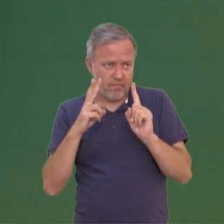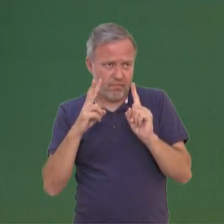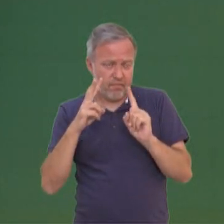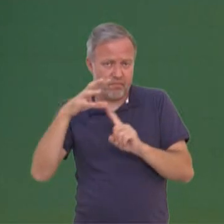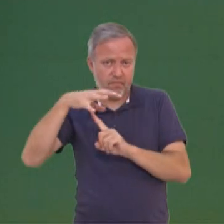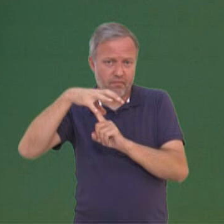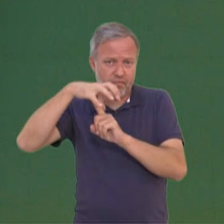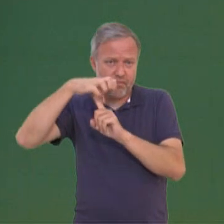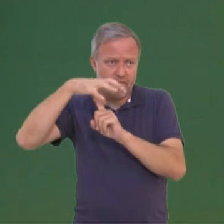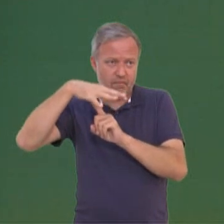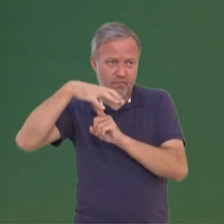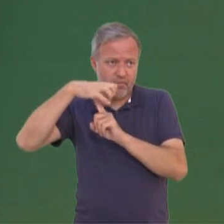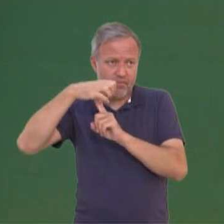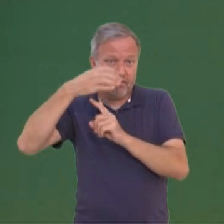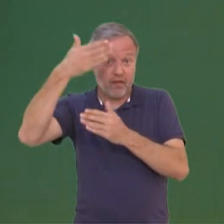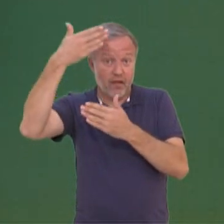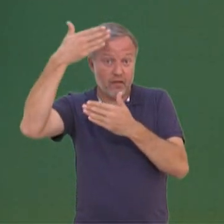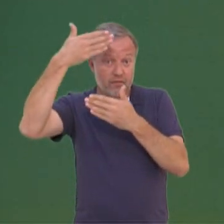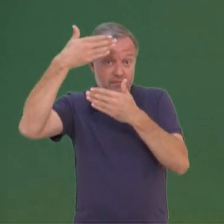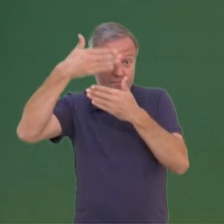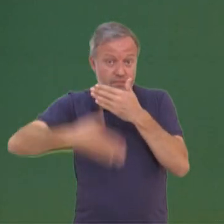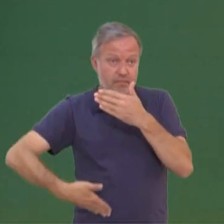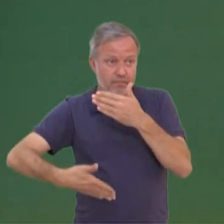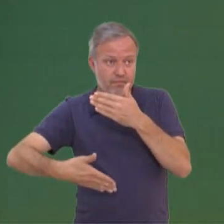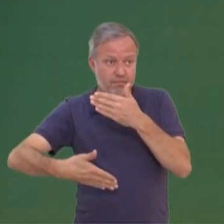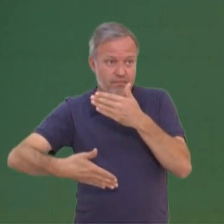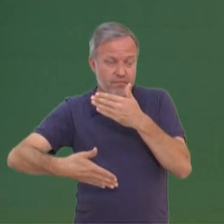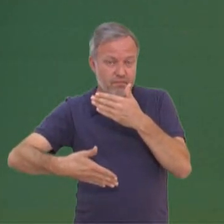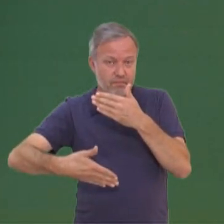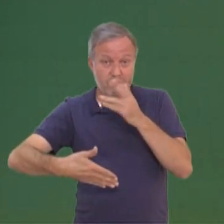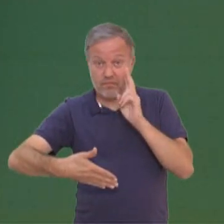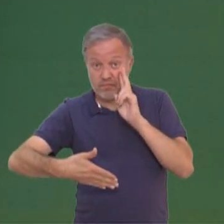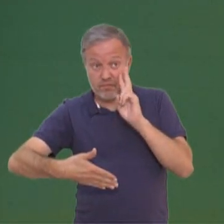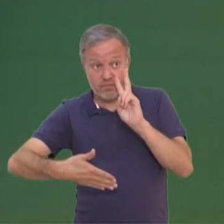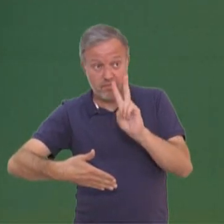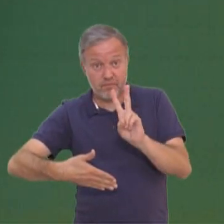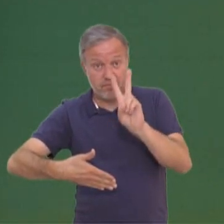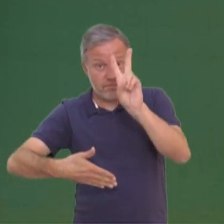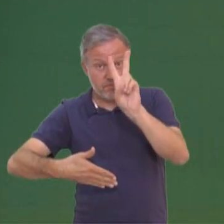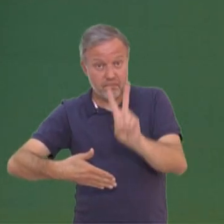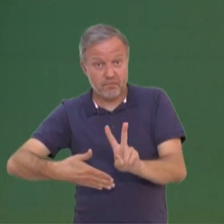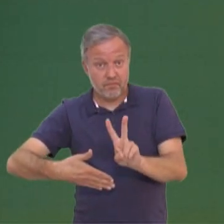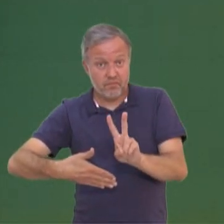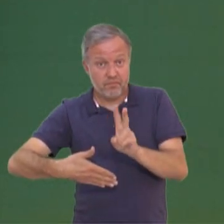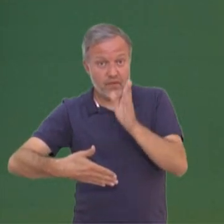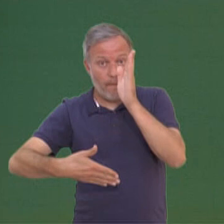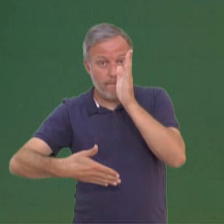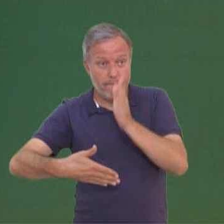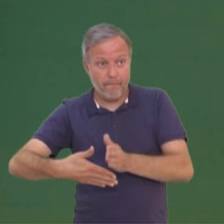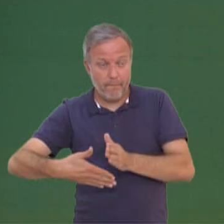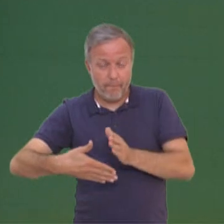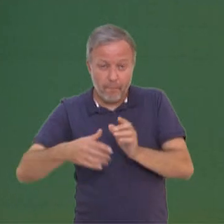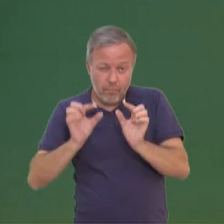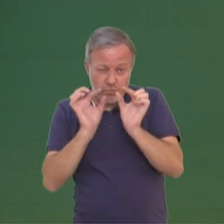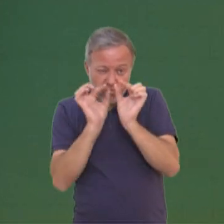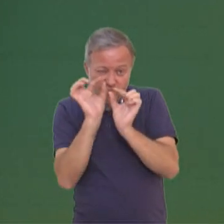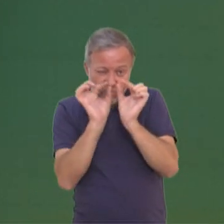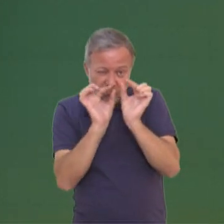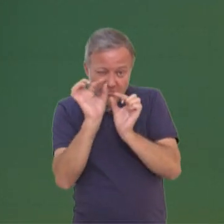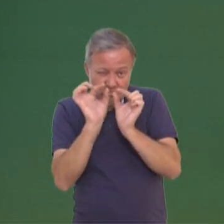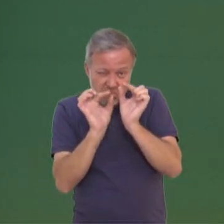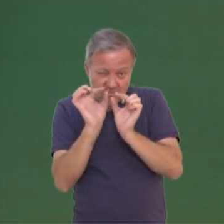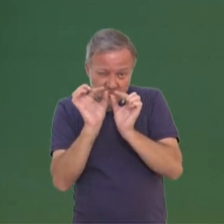fungo como se ele estivesse cortado e como se nós fôssemos capazes de enxergar estruturas microscópicas do